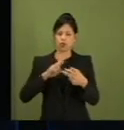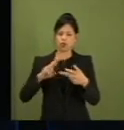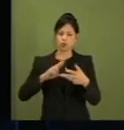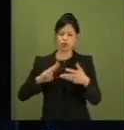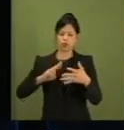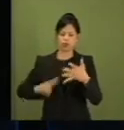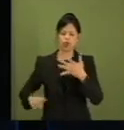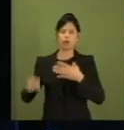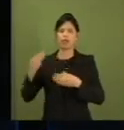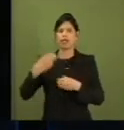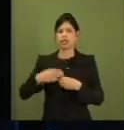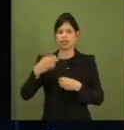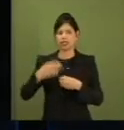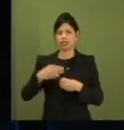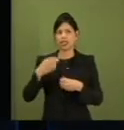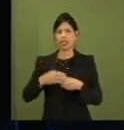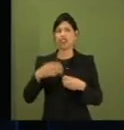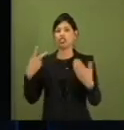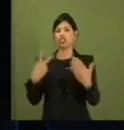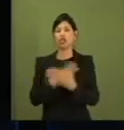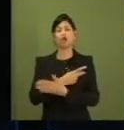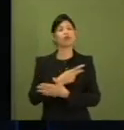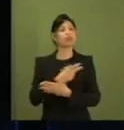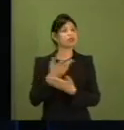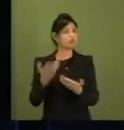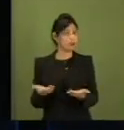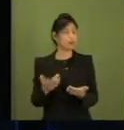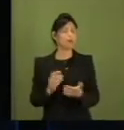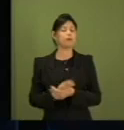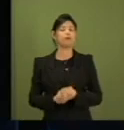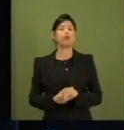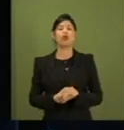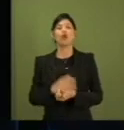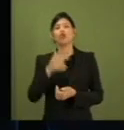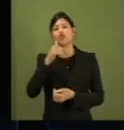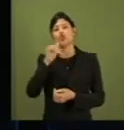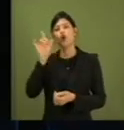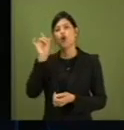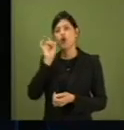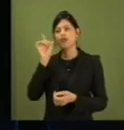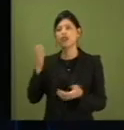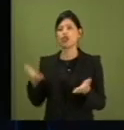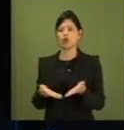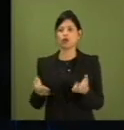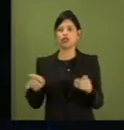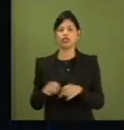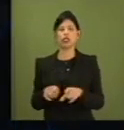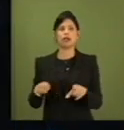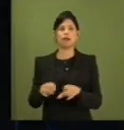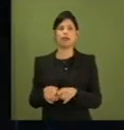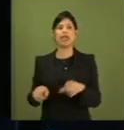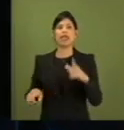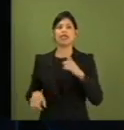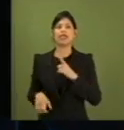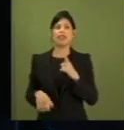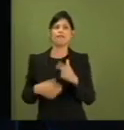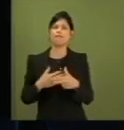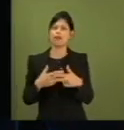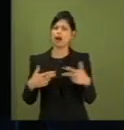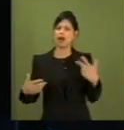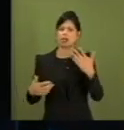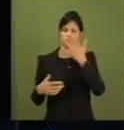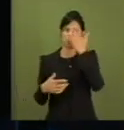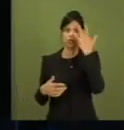de fatos que estão acontecendo, bem dizer, de ontem para hoje. Muitos tiveram que sair de suas casas. Porto Alegre já está